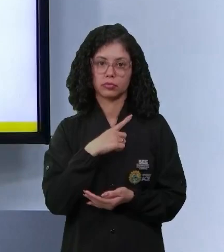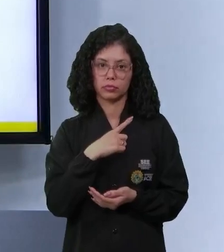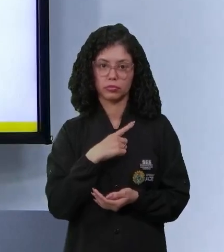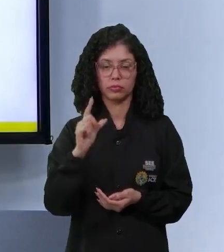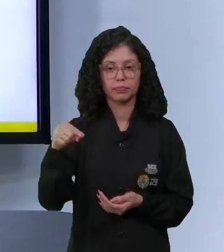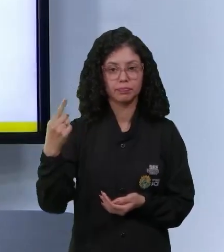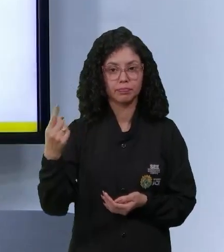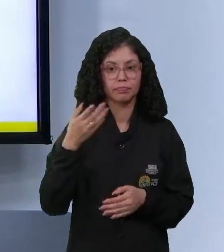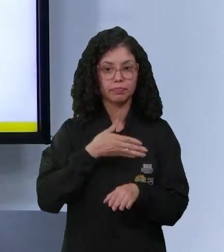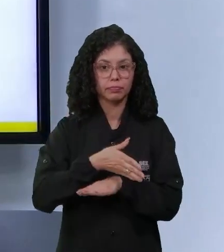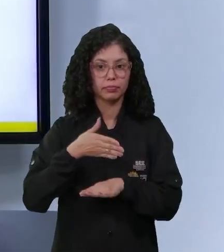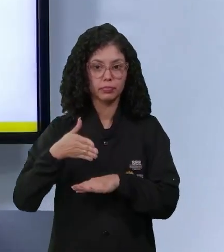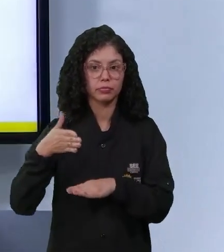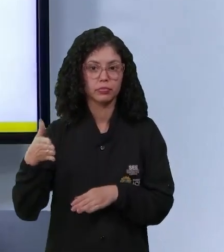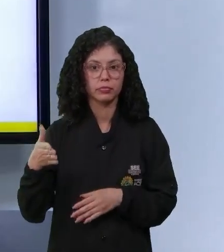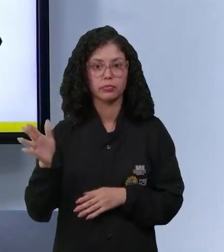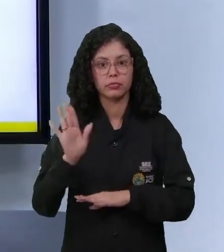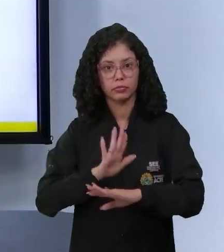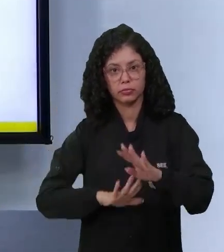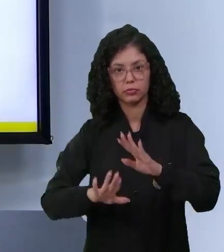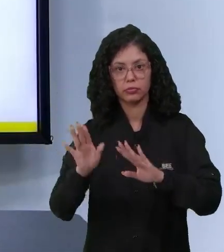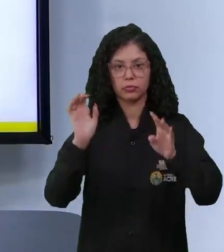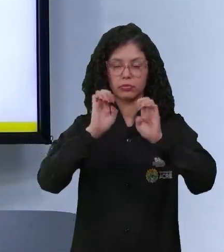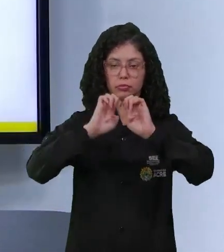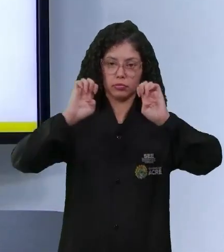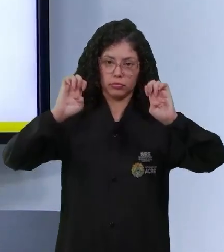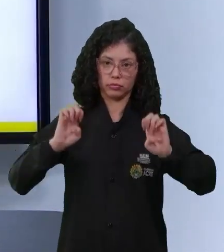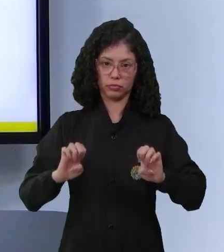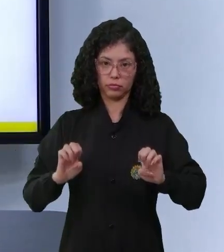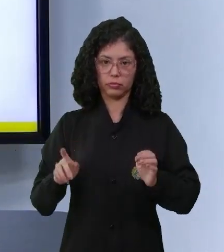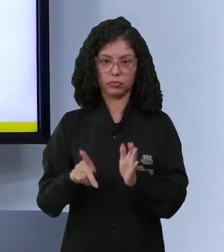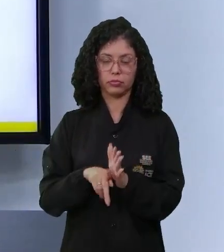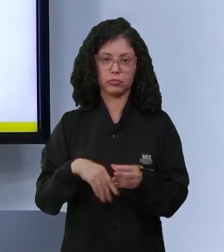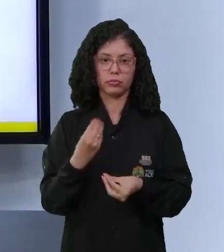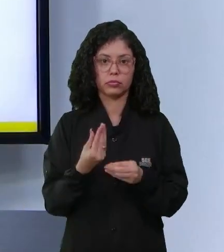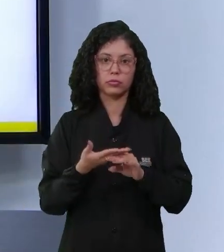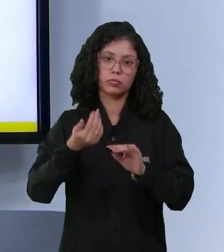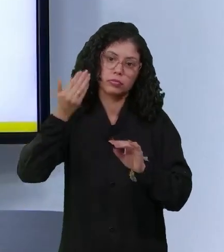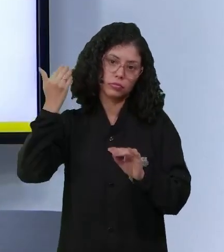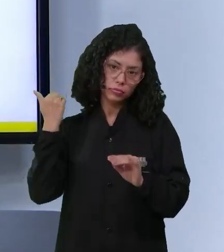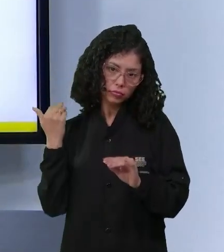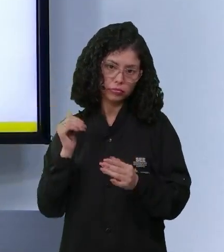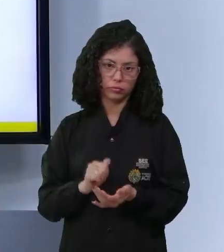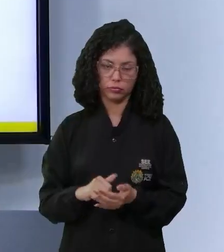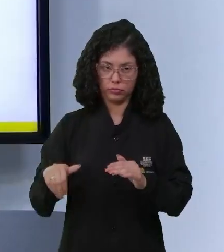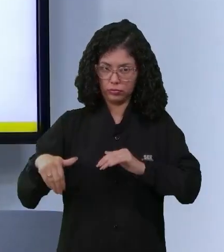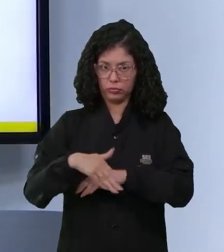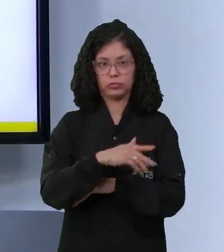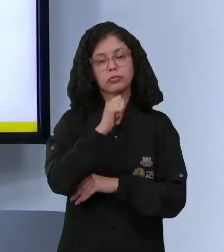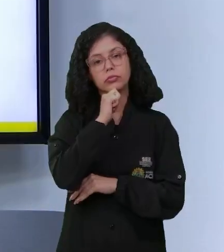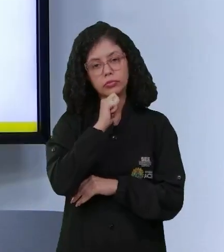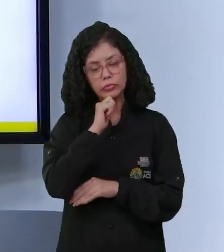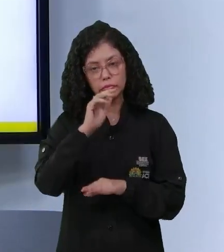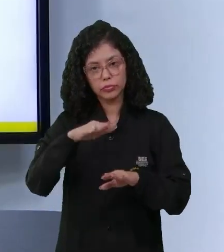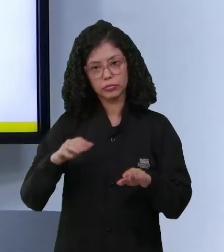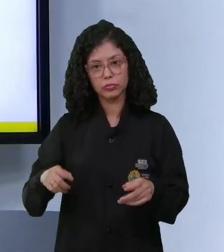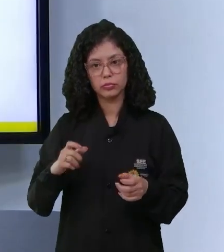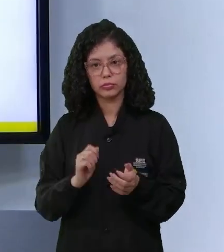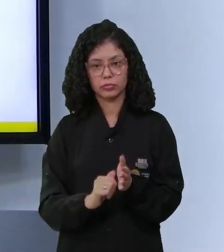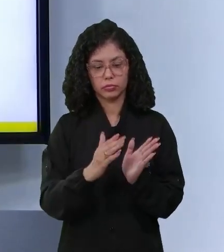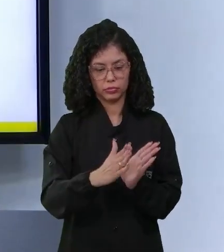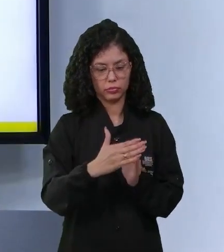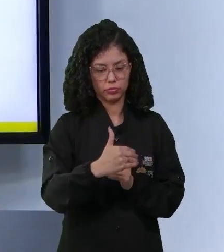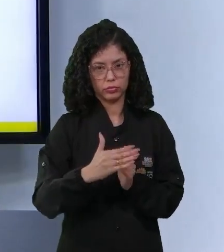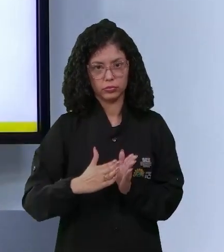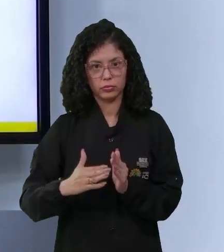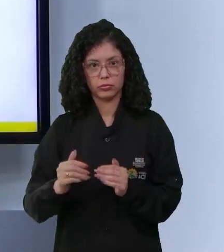estão lá para visitação, conservados a estrutura da forma que era antigamente. As ruas ainda são de tijolos, você